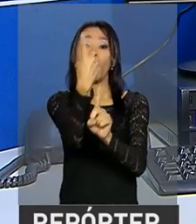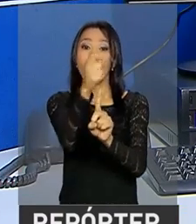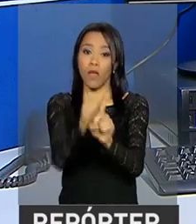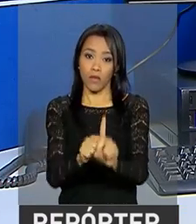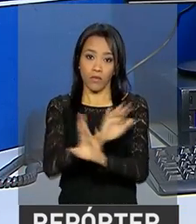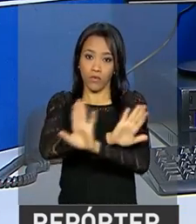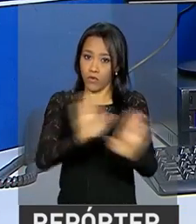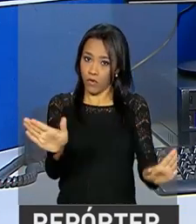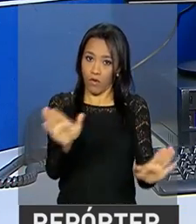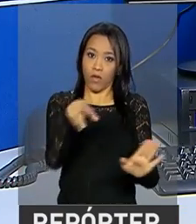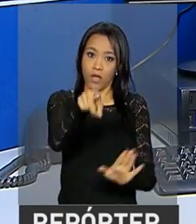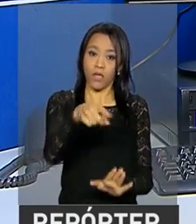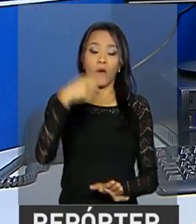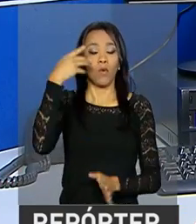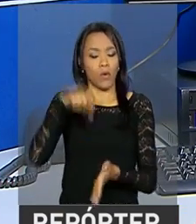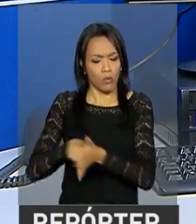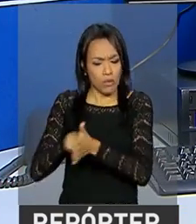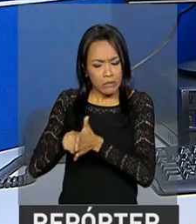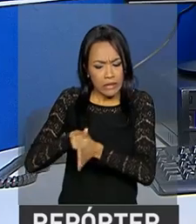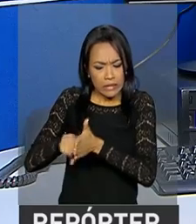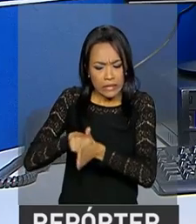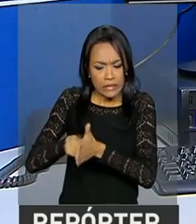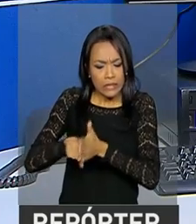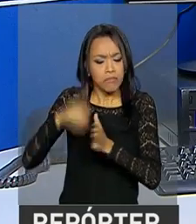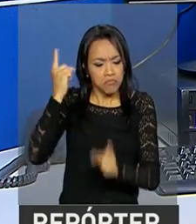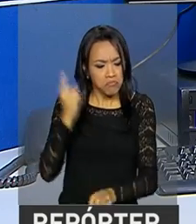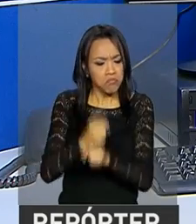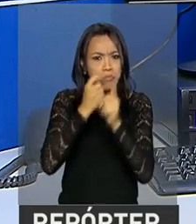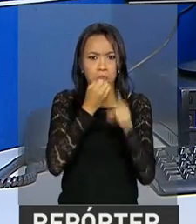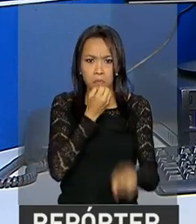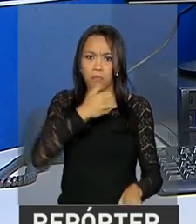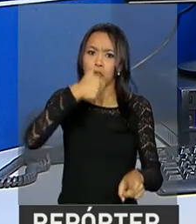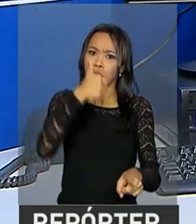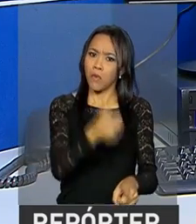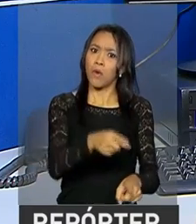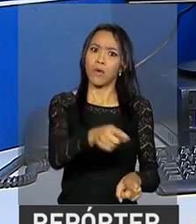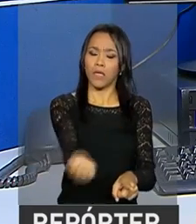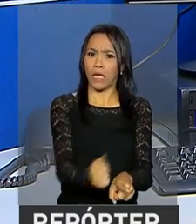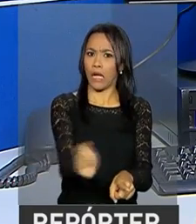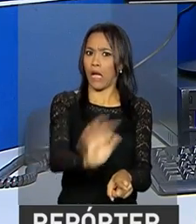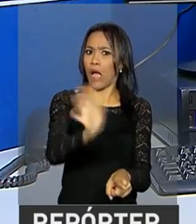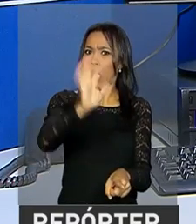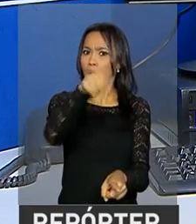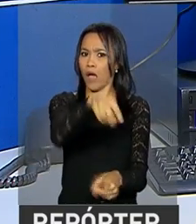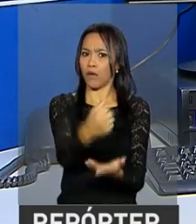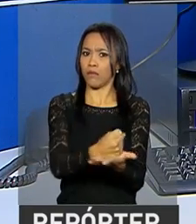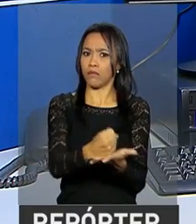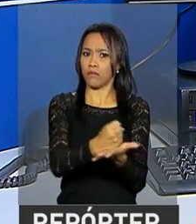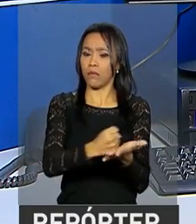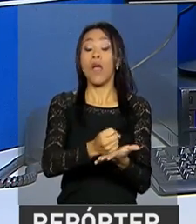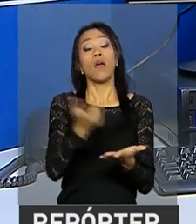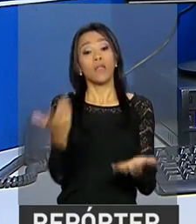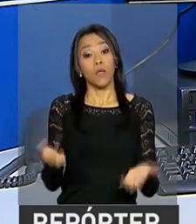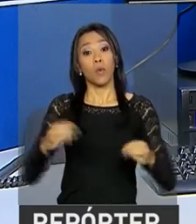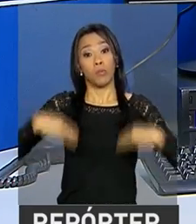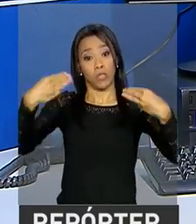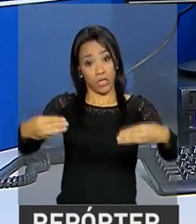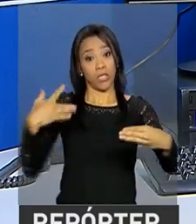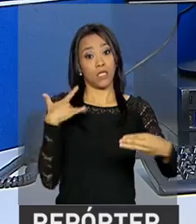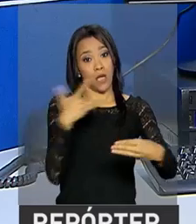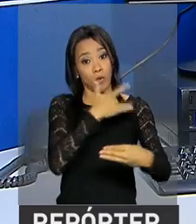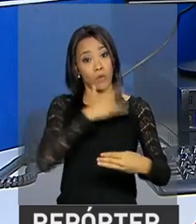estudos clínicos comprovaram a eficácia do comprimido e pelo alto custo para os pacientes, o Ministério da Saúde